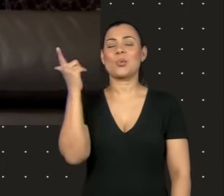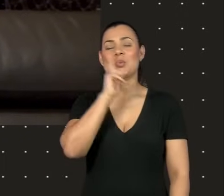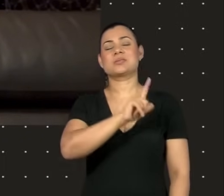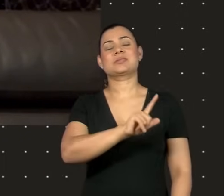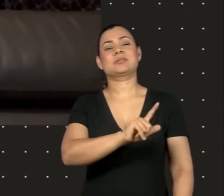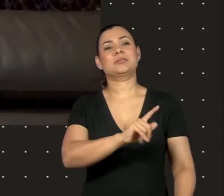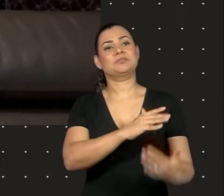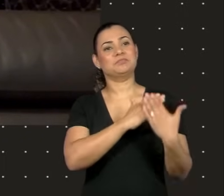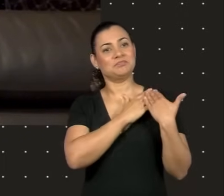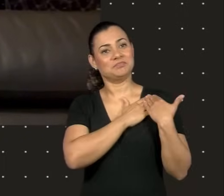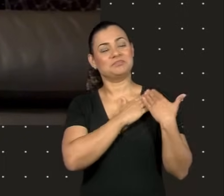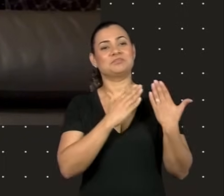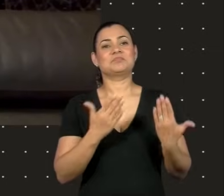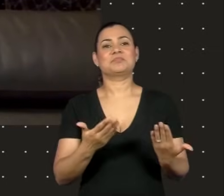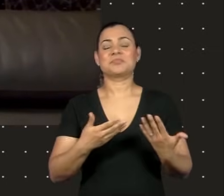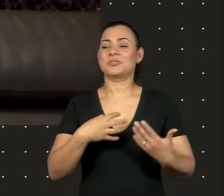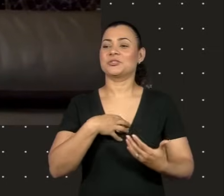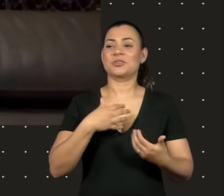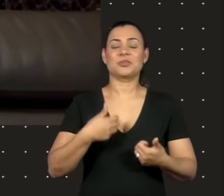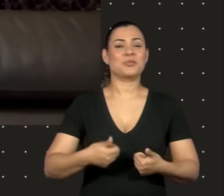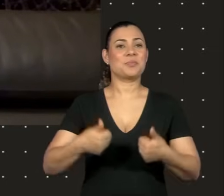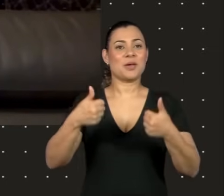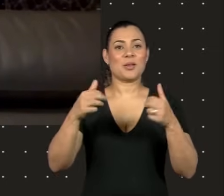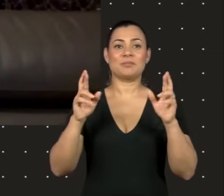cumprido da melhor maneira possível, tá?